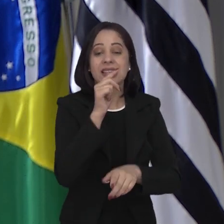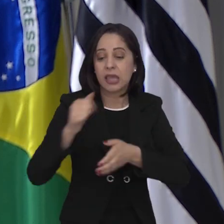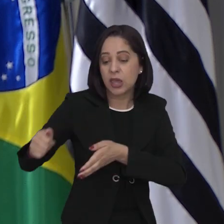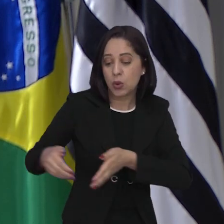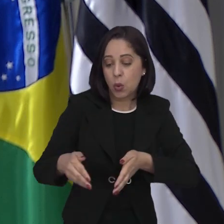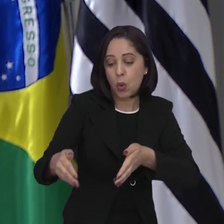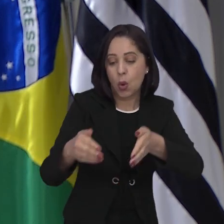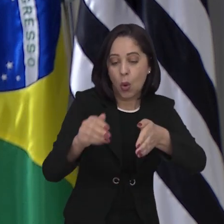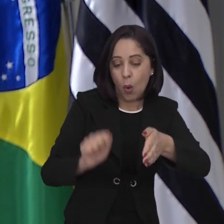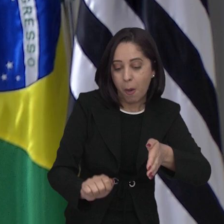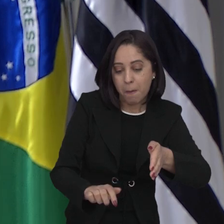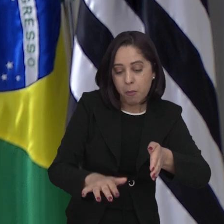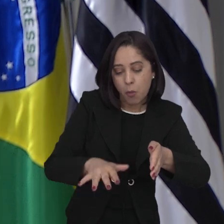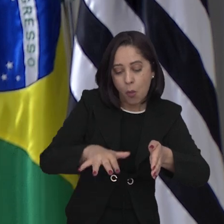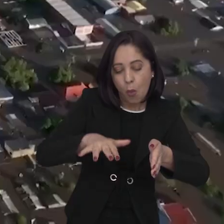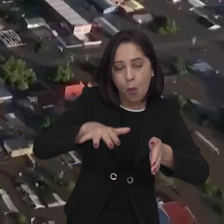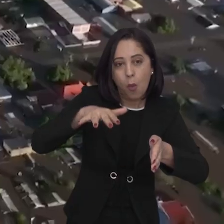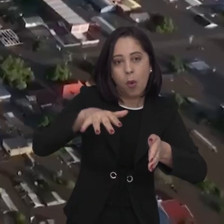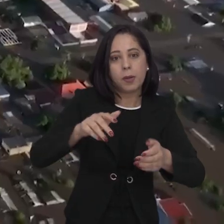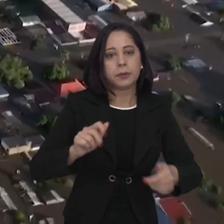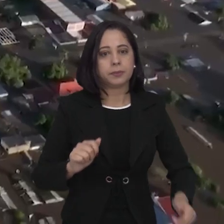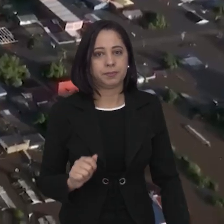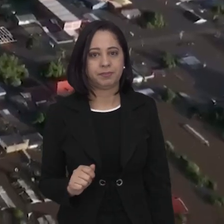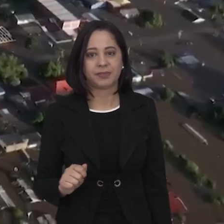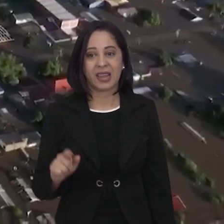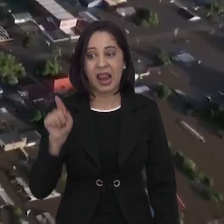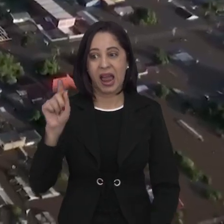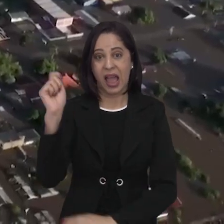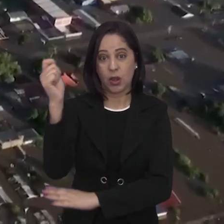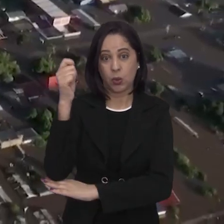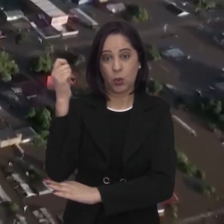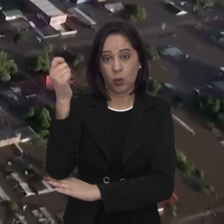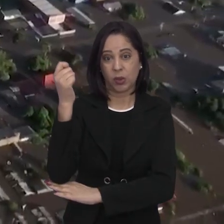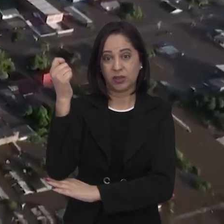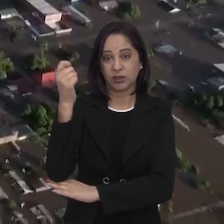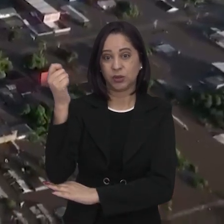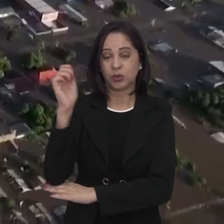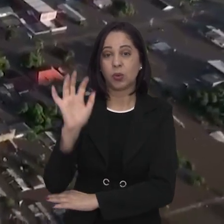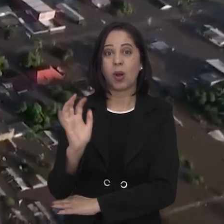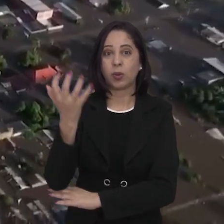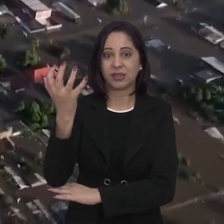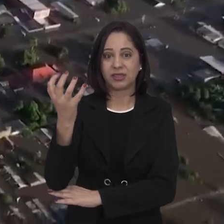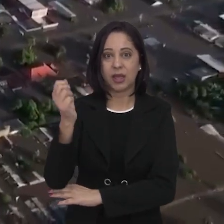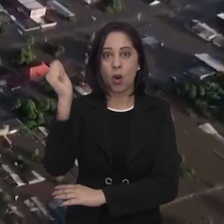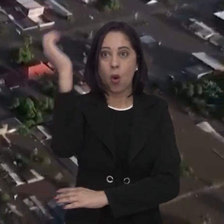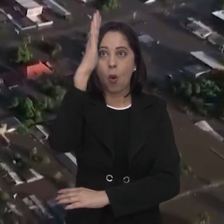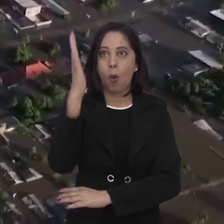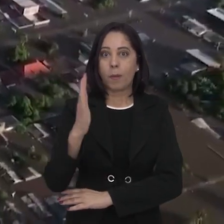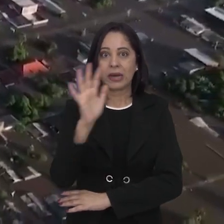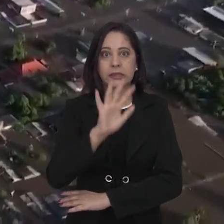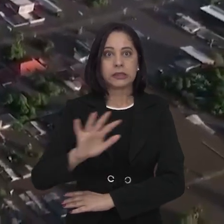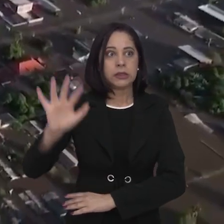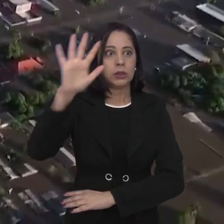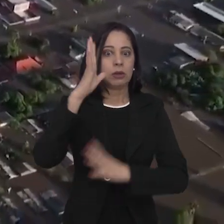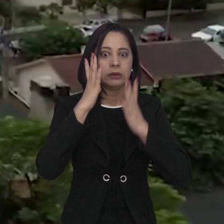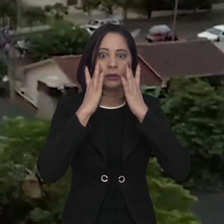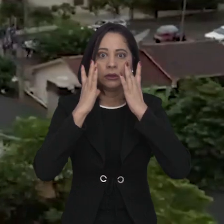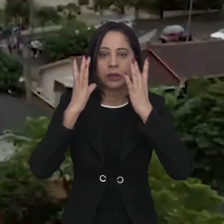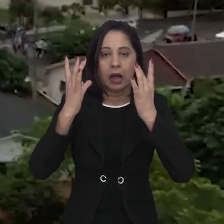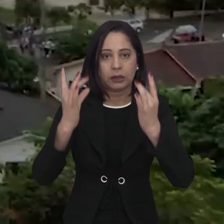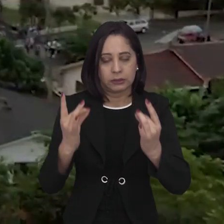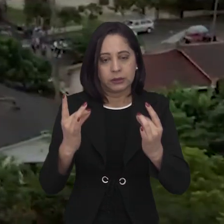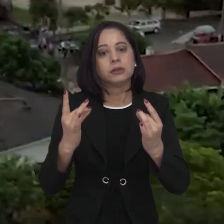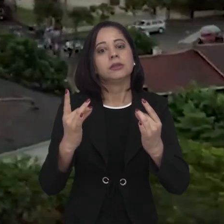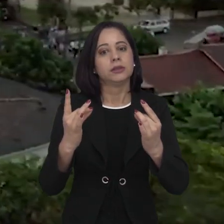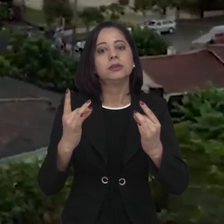córregos e rios que são mais longos, né? A tragédia recente no Rio Grande do Sul deixou o país em alerta para desastres naturais. O